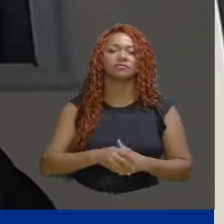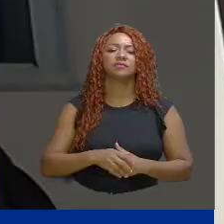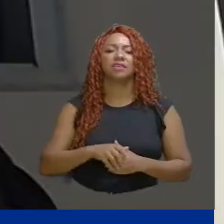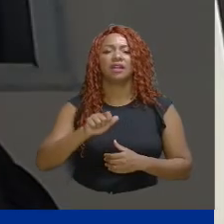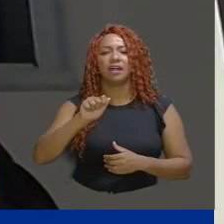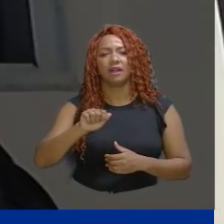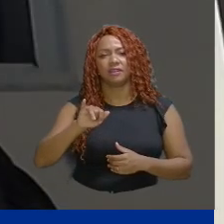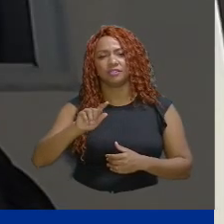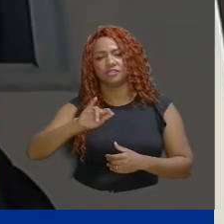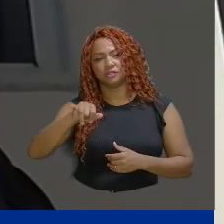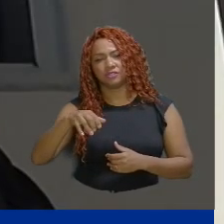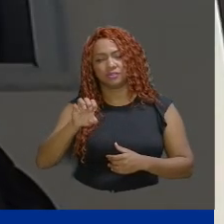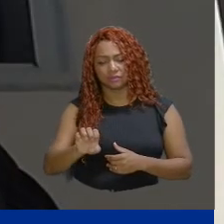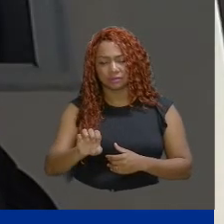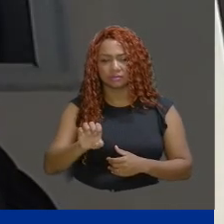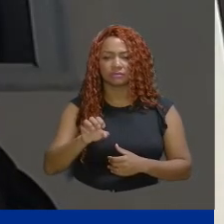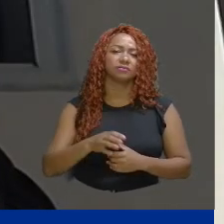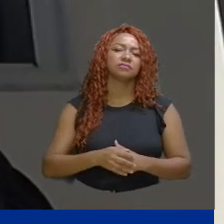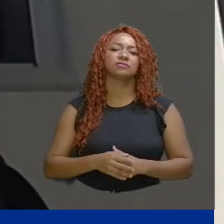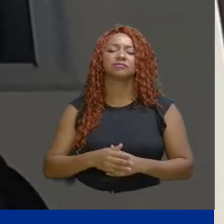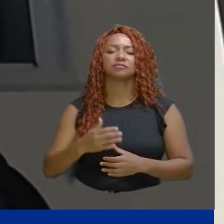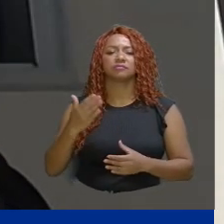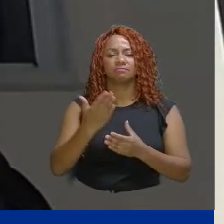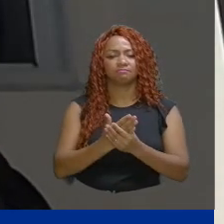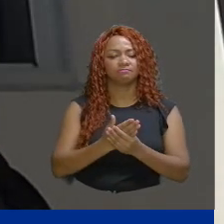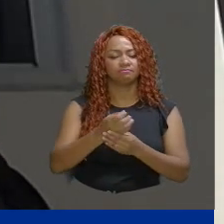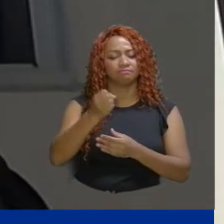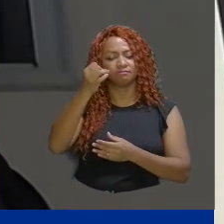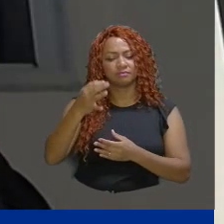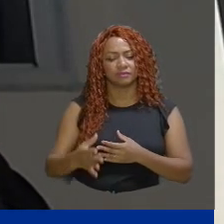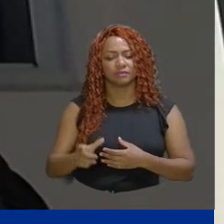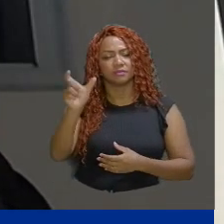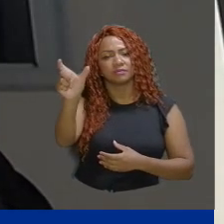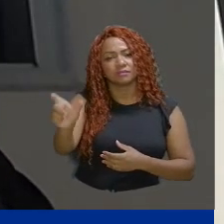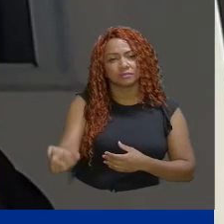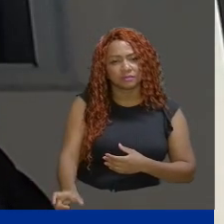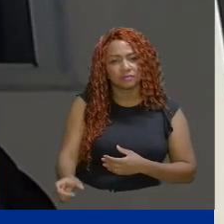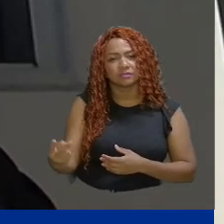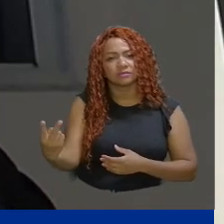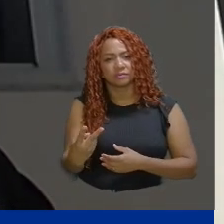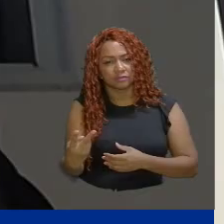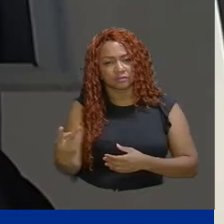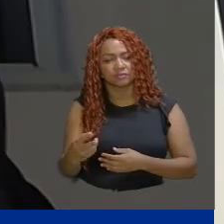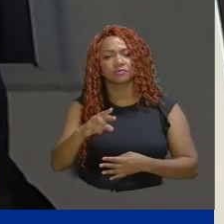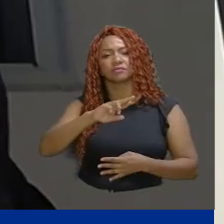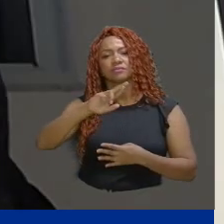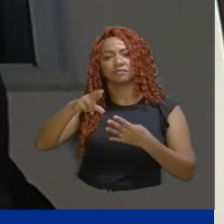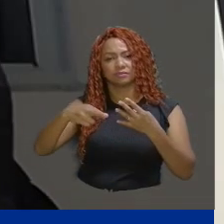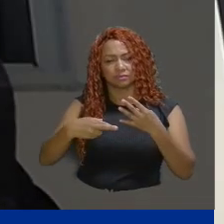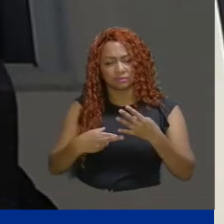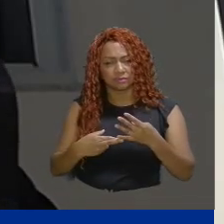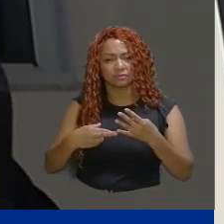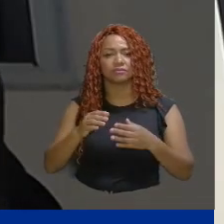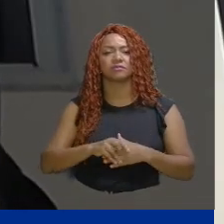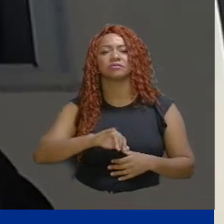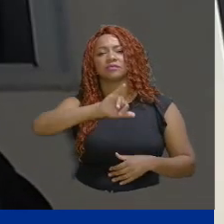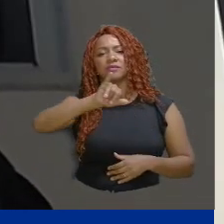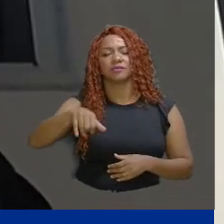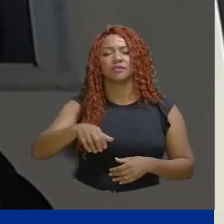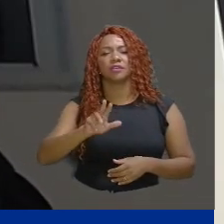uma AIGE, em que é embargante em ambos os recursos Júlio Osvaldo